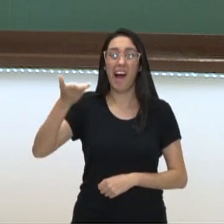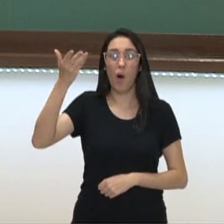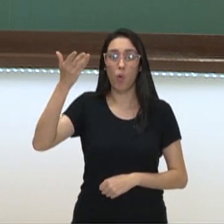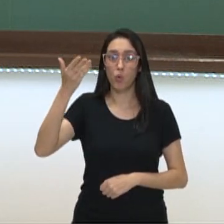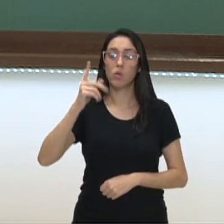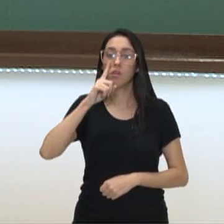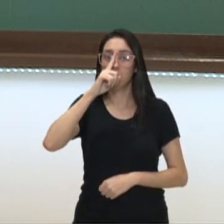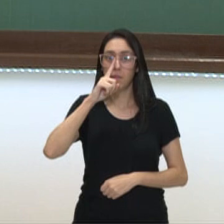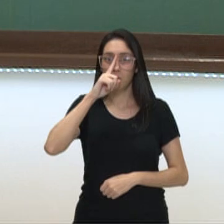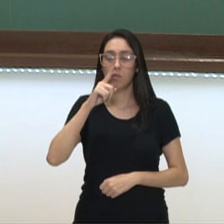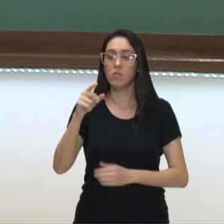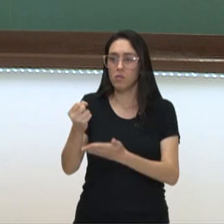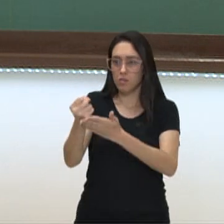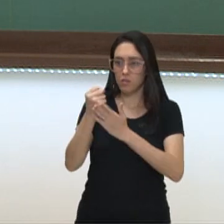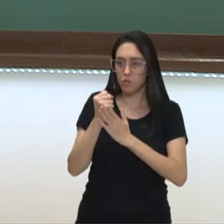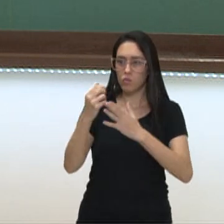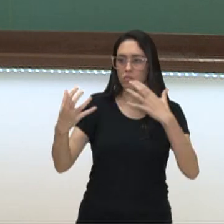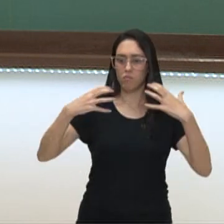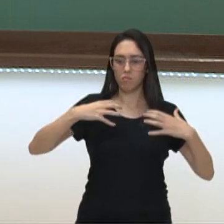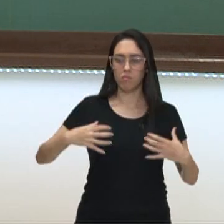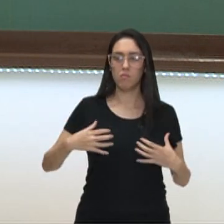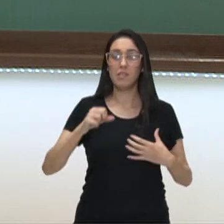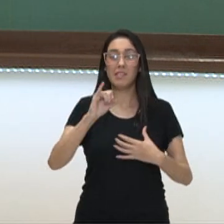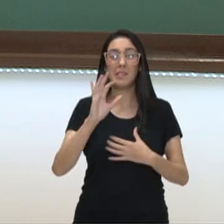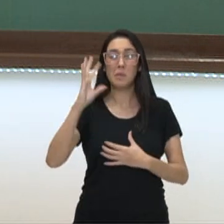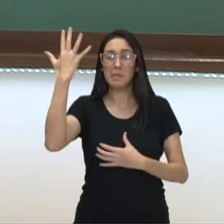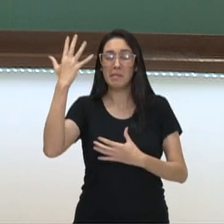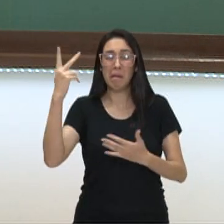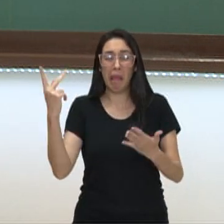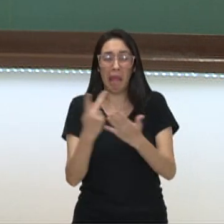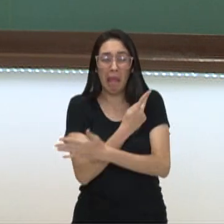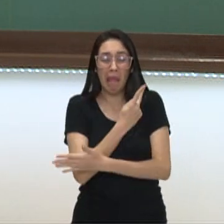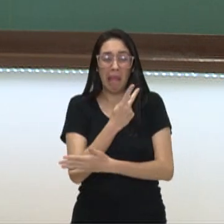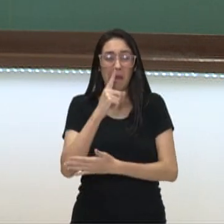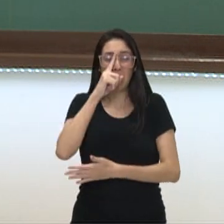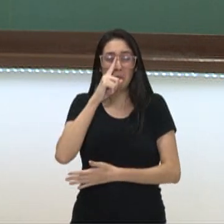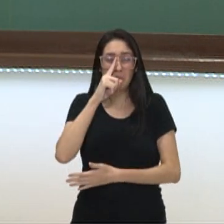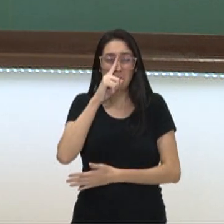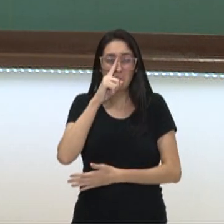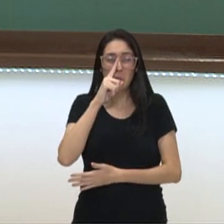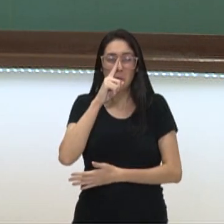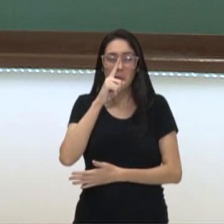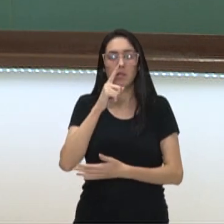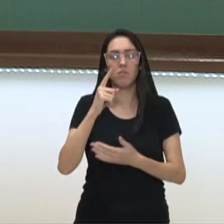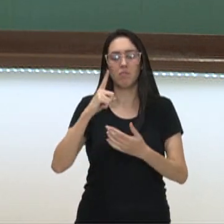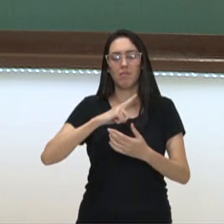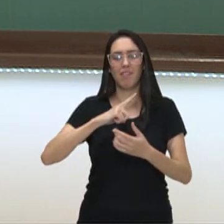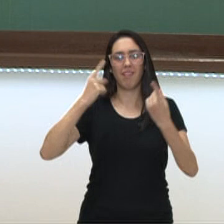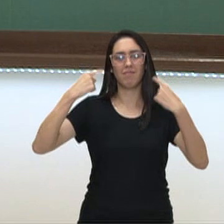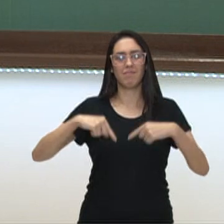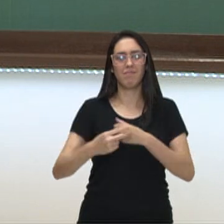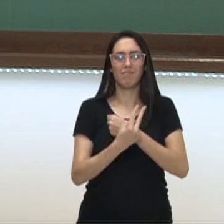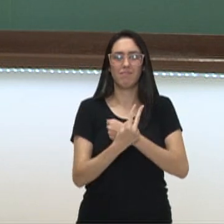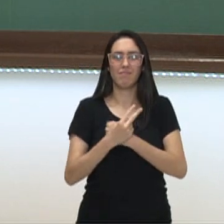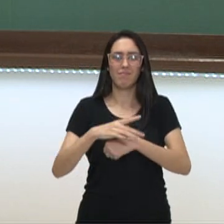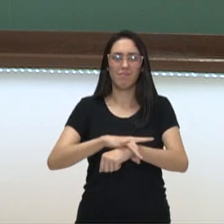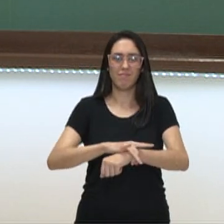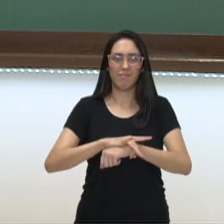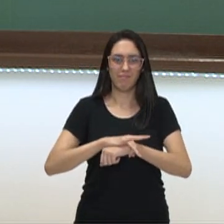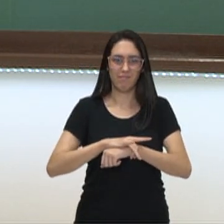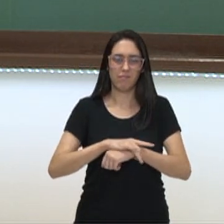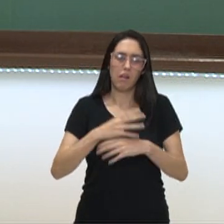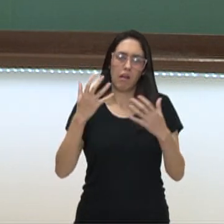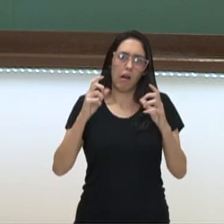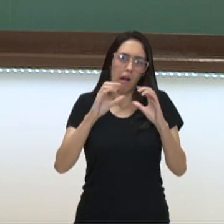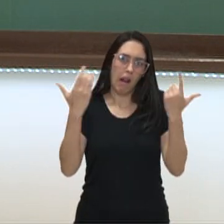diminuir as consequências no caso de um acidente. Ninguém quer se acidentar fazendo uma atividade de aventura,